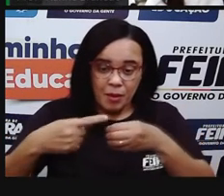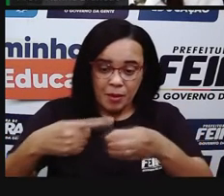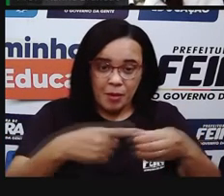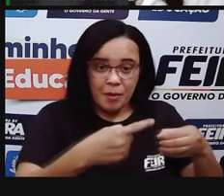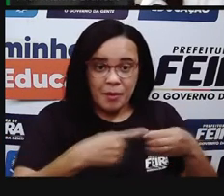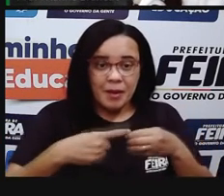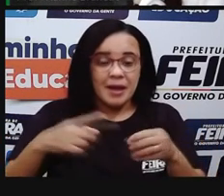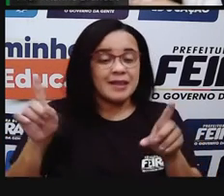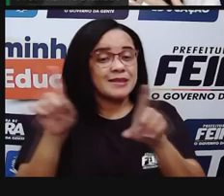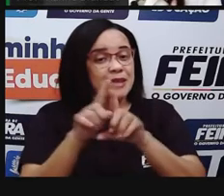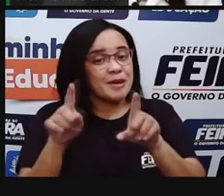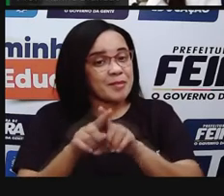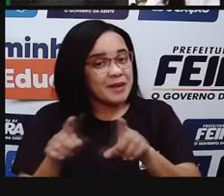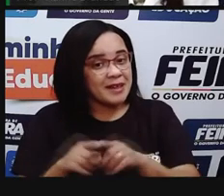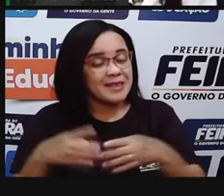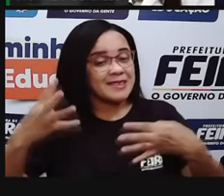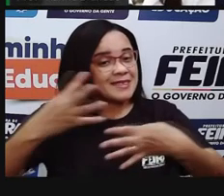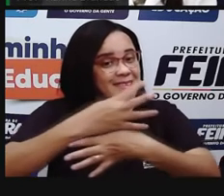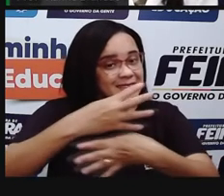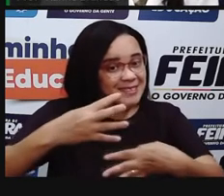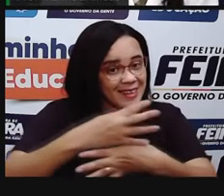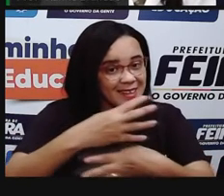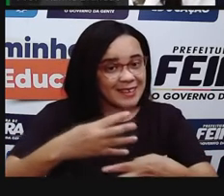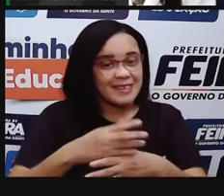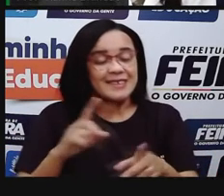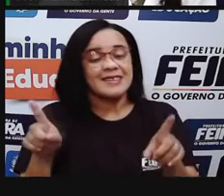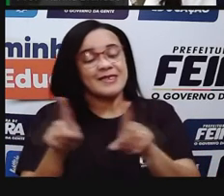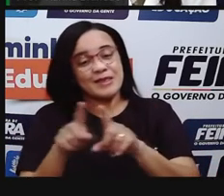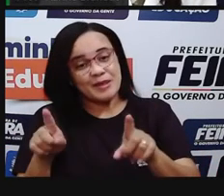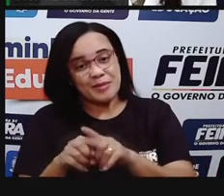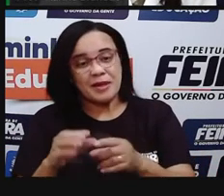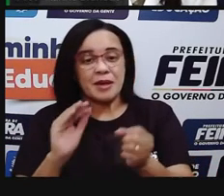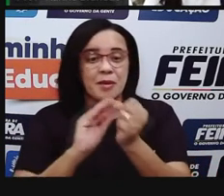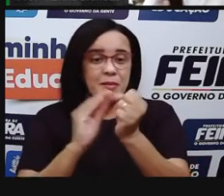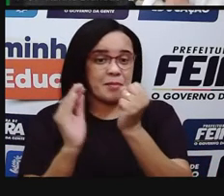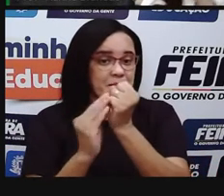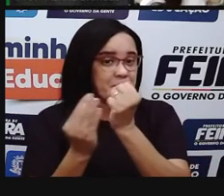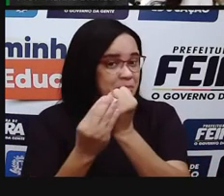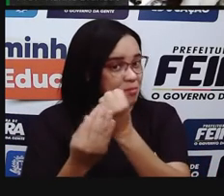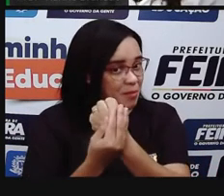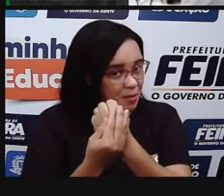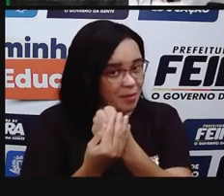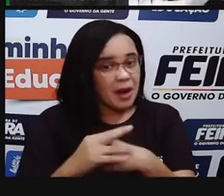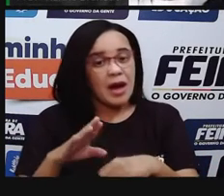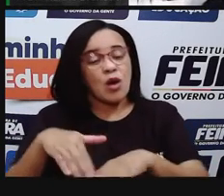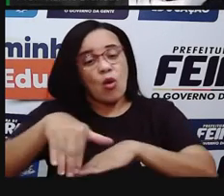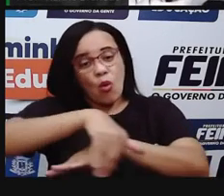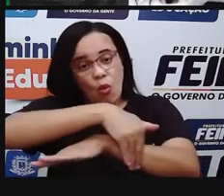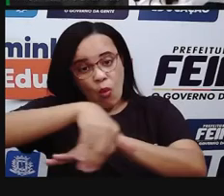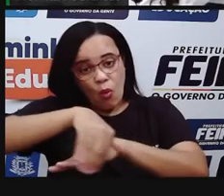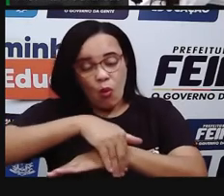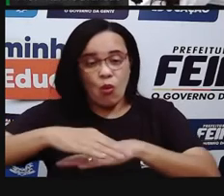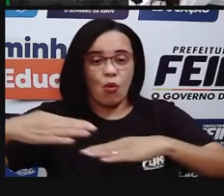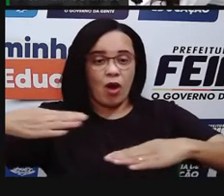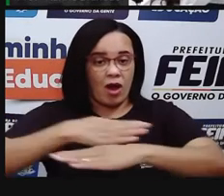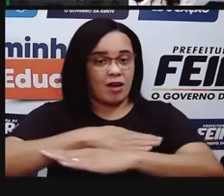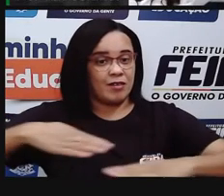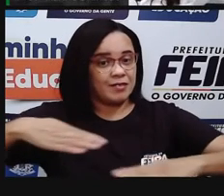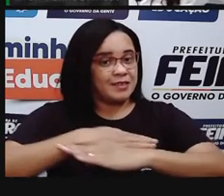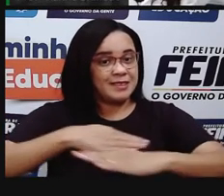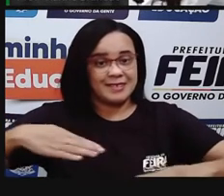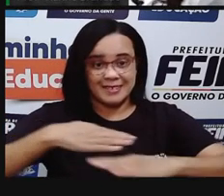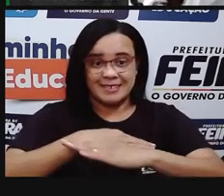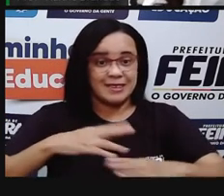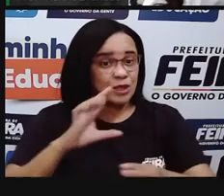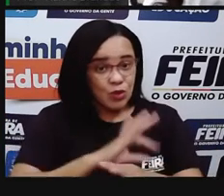os bairros. Dentro desses bairros, a gente tem ruas e avenidas, não é mesmo? Então, a gente está saindo de algo macro,